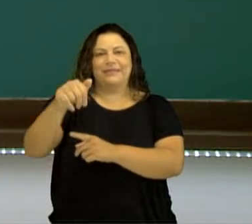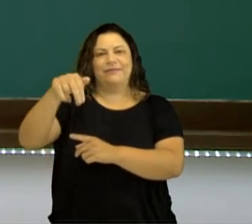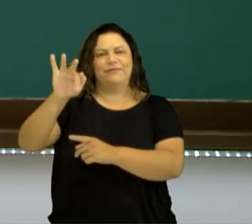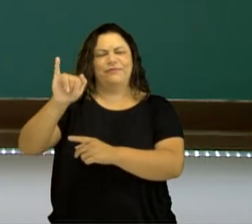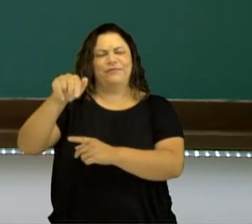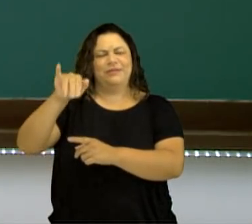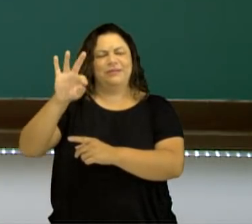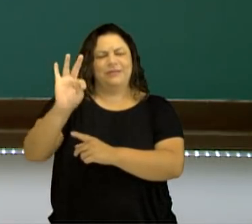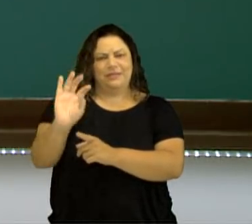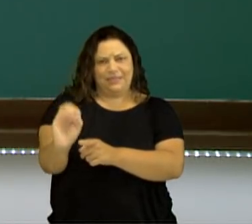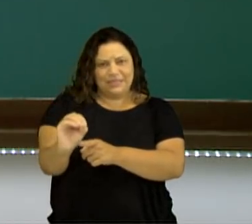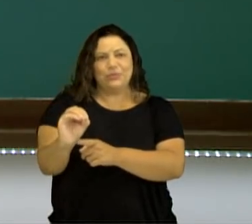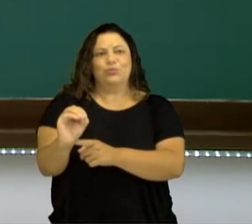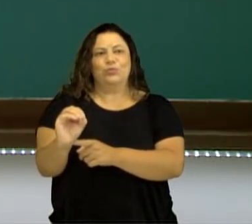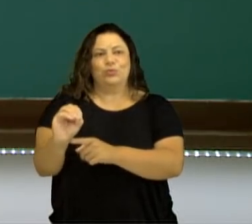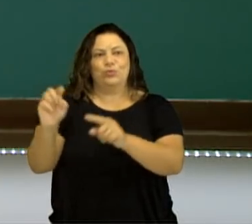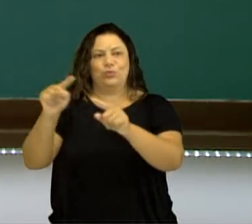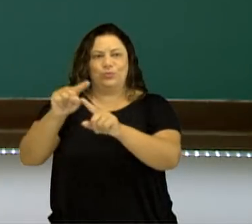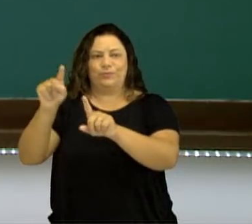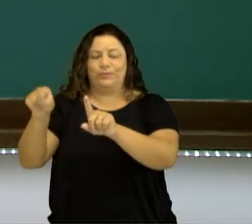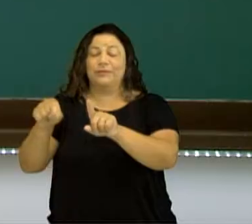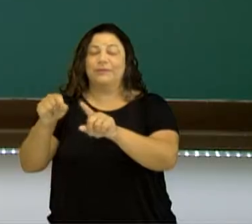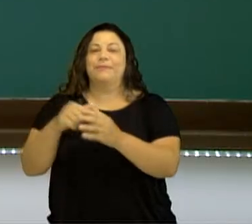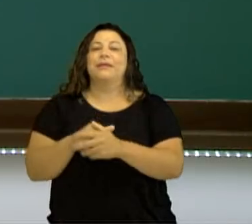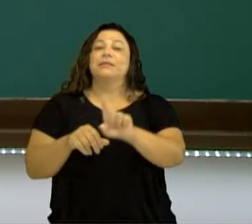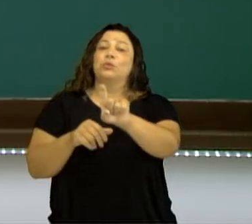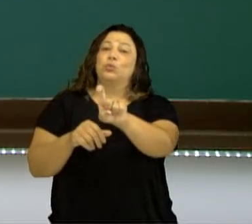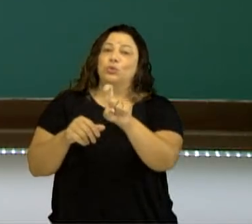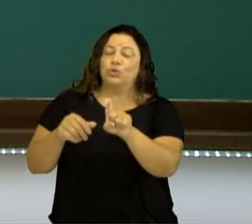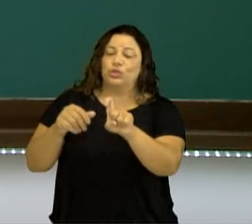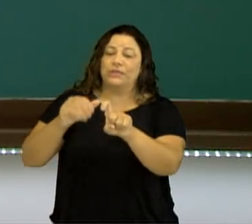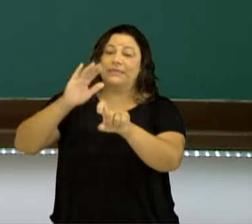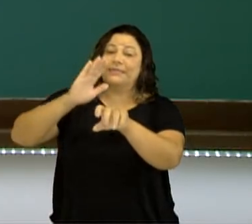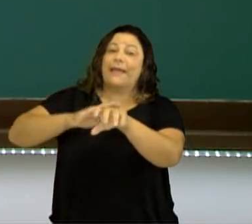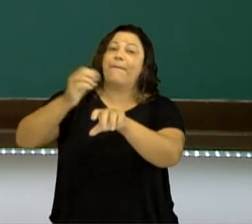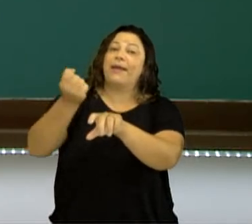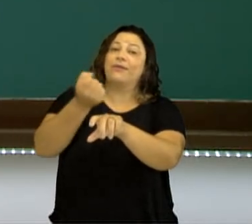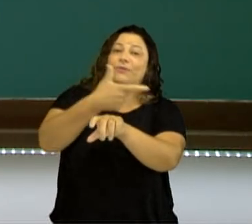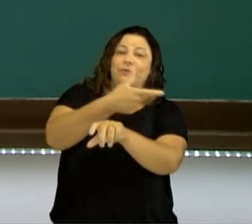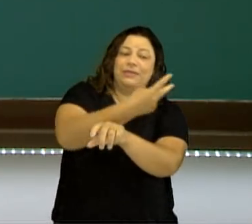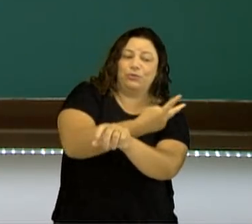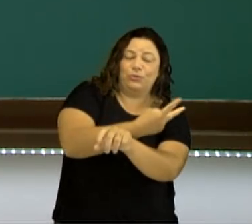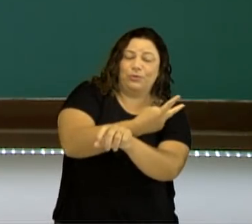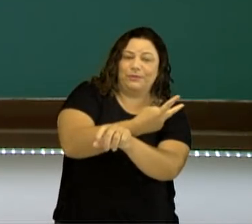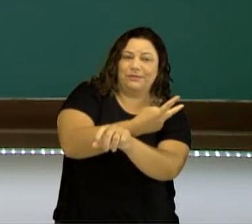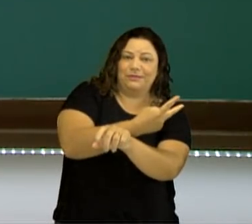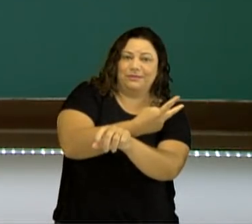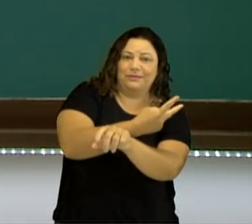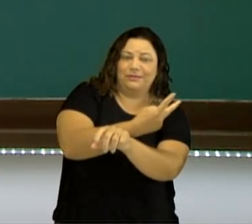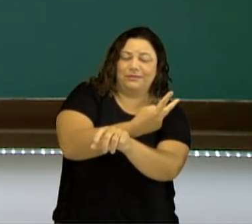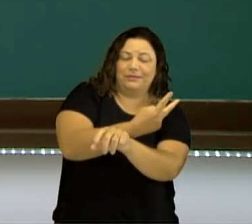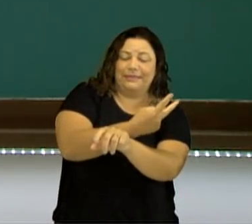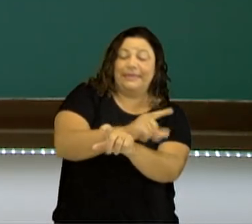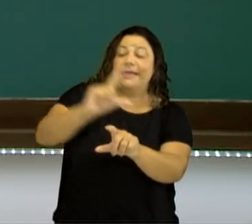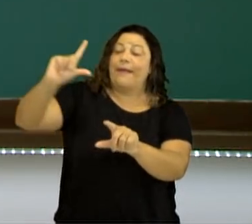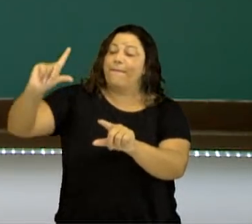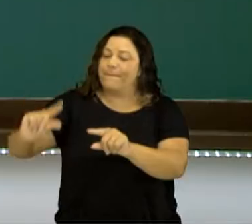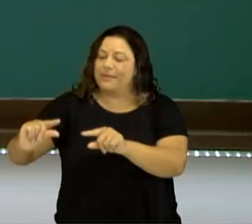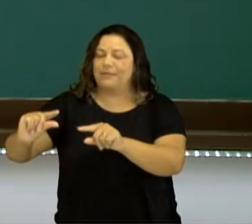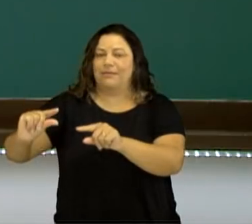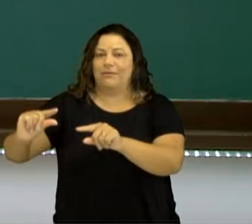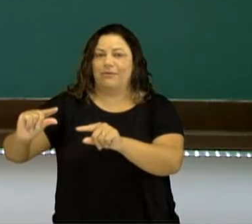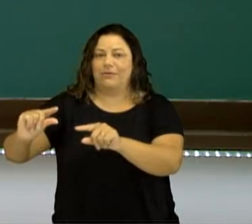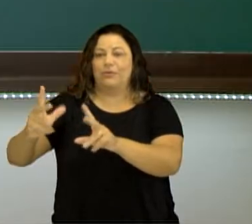x, tal que x seja maior do que 2 e, ao mesmo tempo, menor ou igual